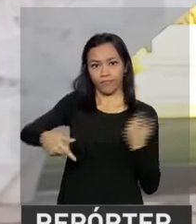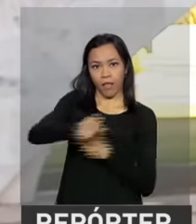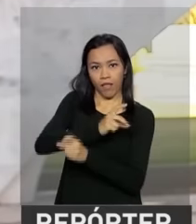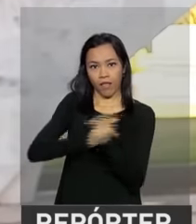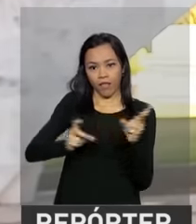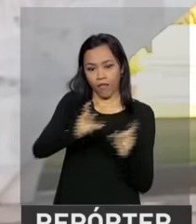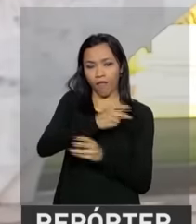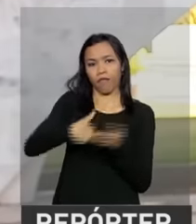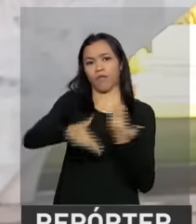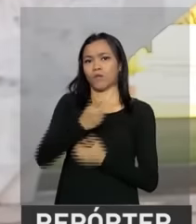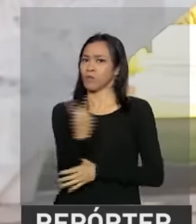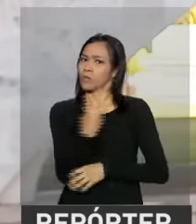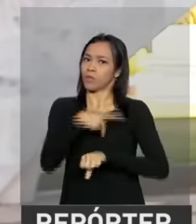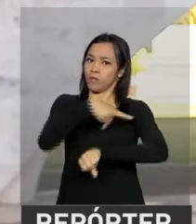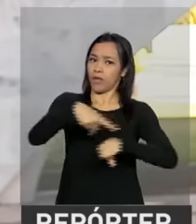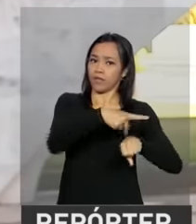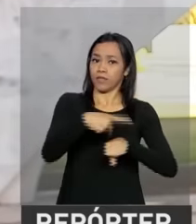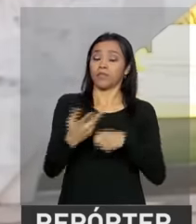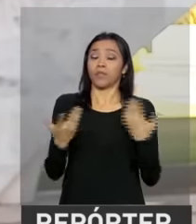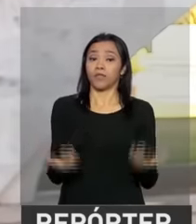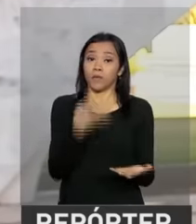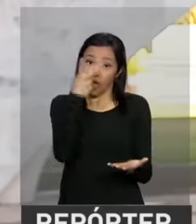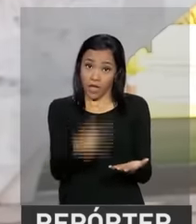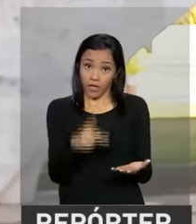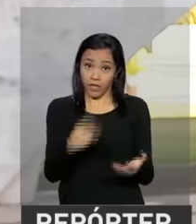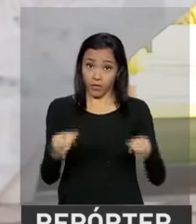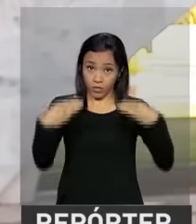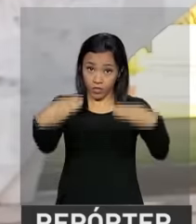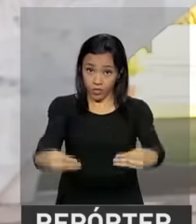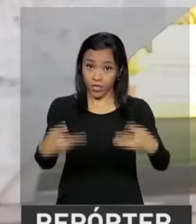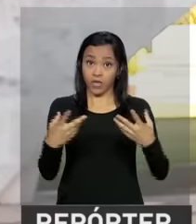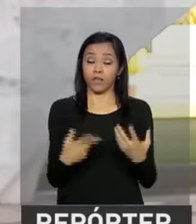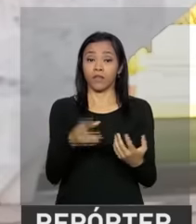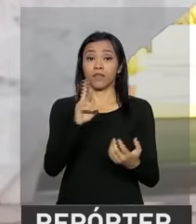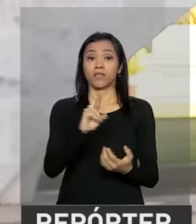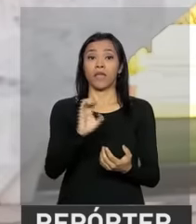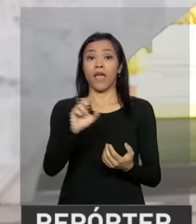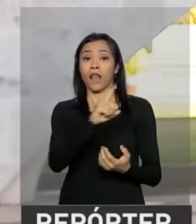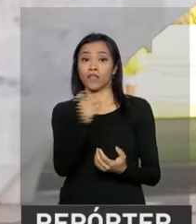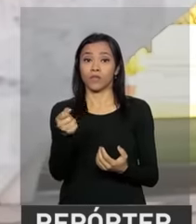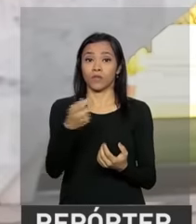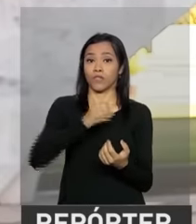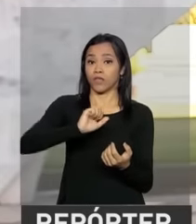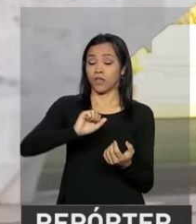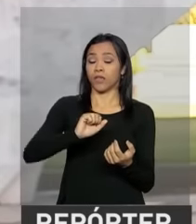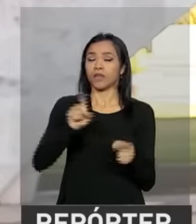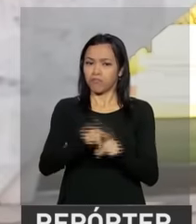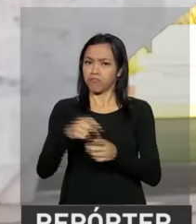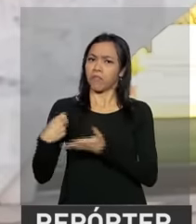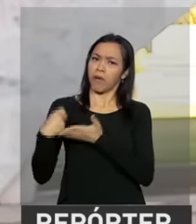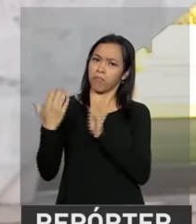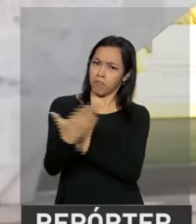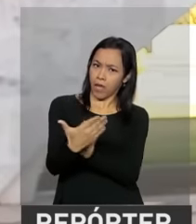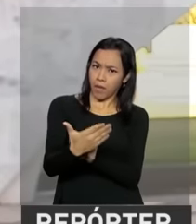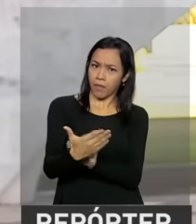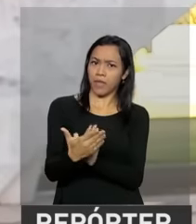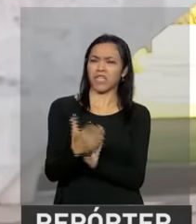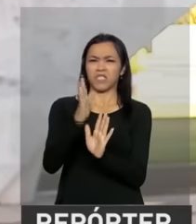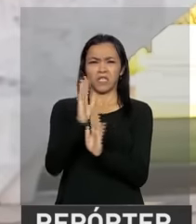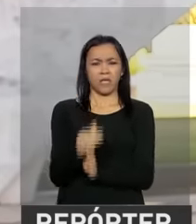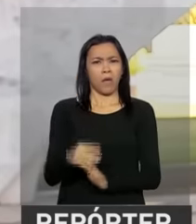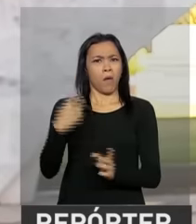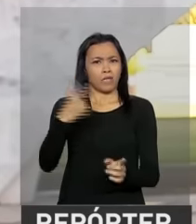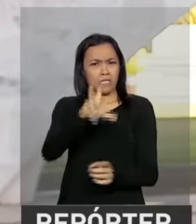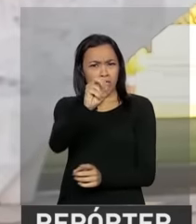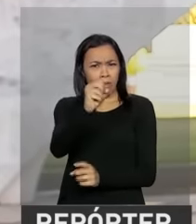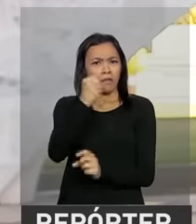países o ministério das relações exteriores brasileiro também parabenizou a Colômbia por esse acordo que encerra meio século de conflito e